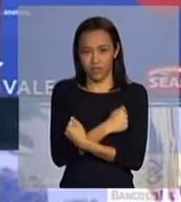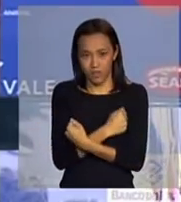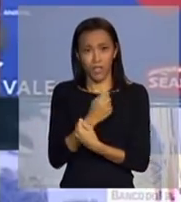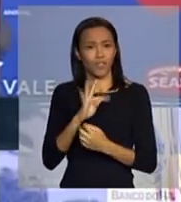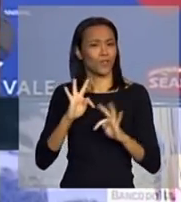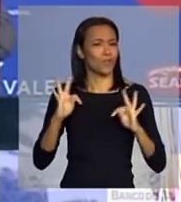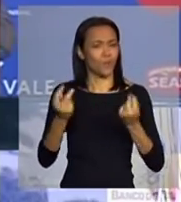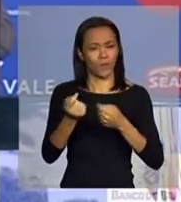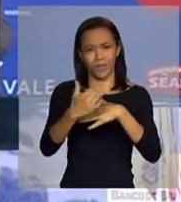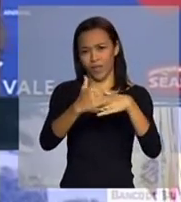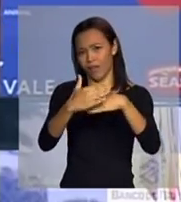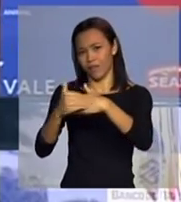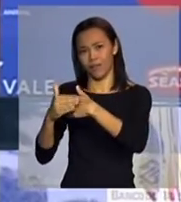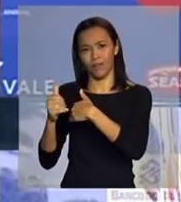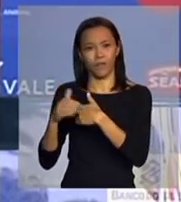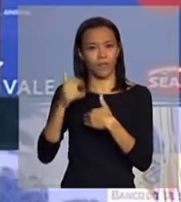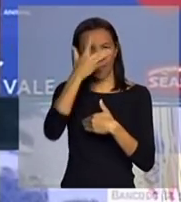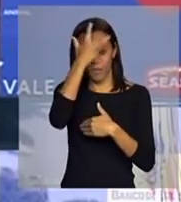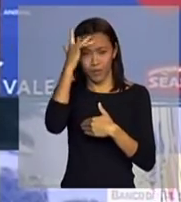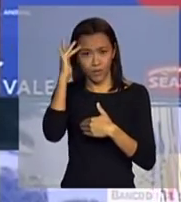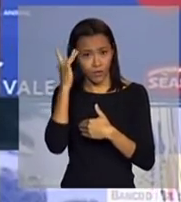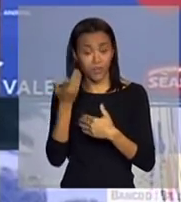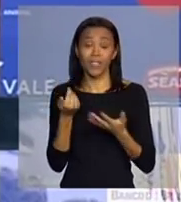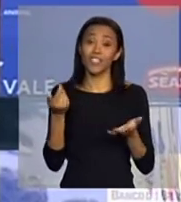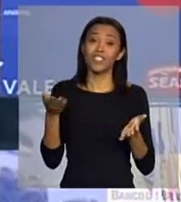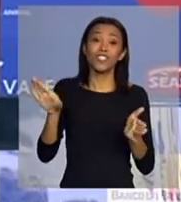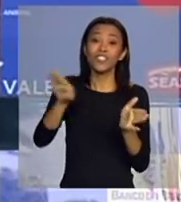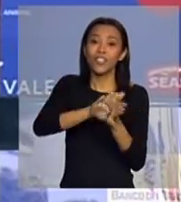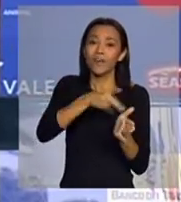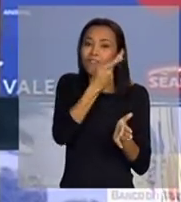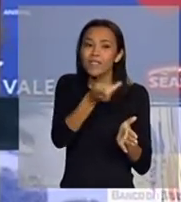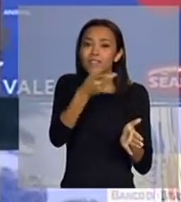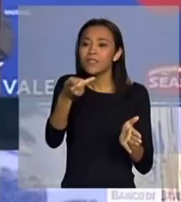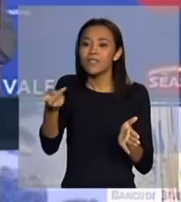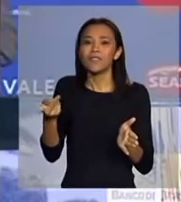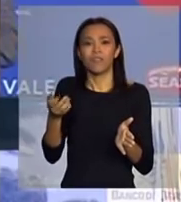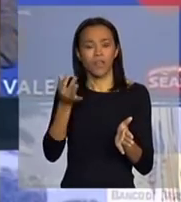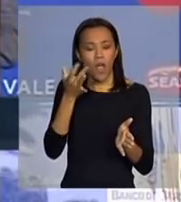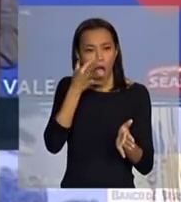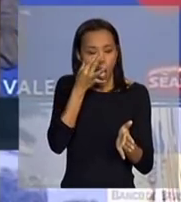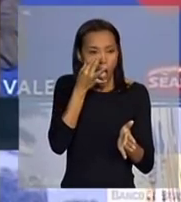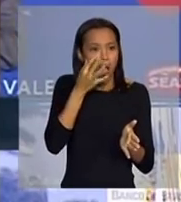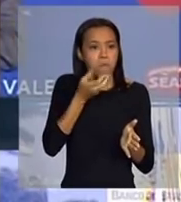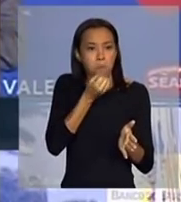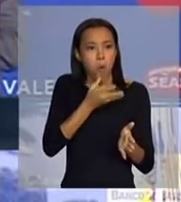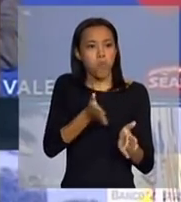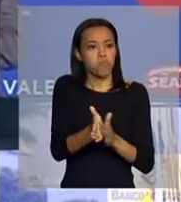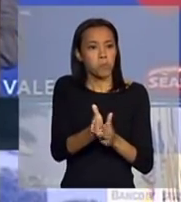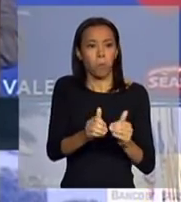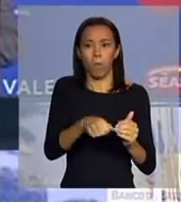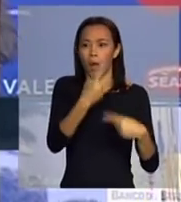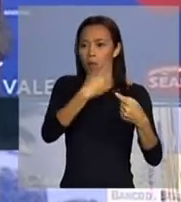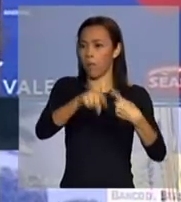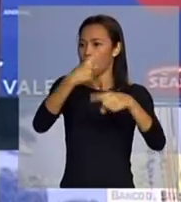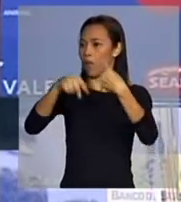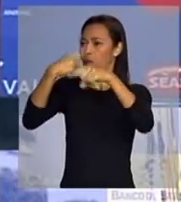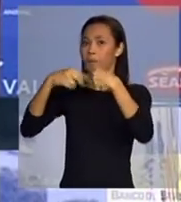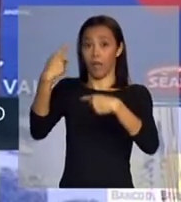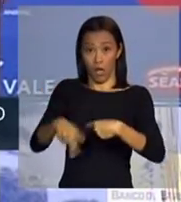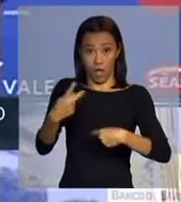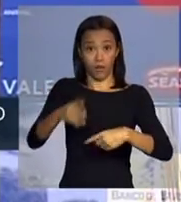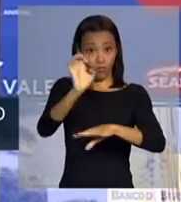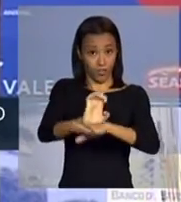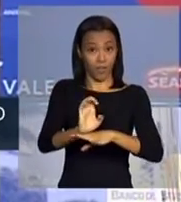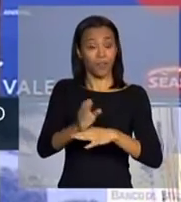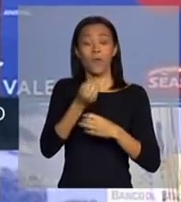de modo carinhoso, afetivo, todos aqueles que nos visitam e que são testemunhas da prosperidade e do progresso de nossa terra. Muito